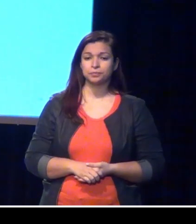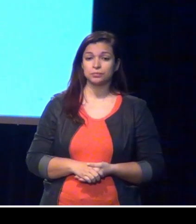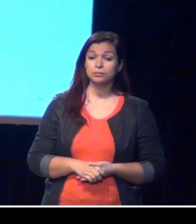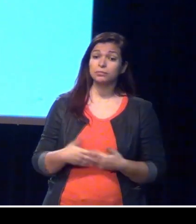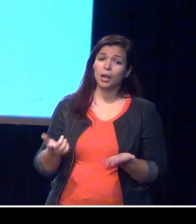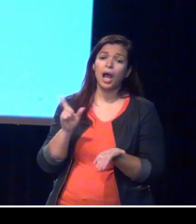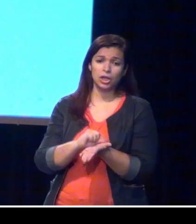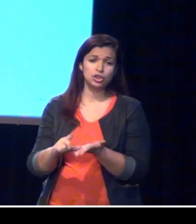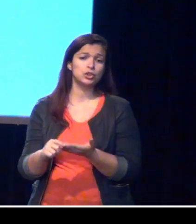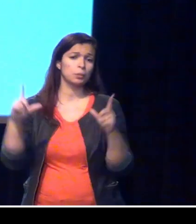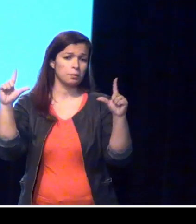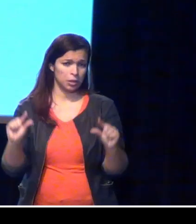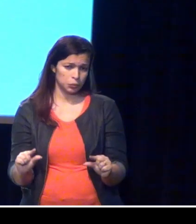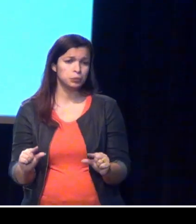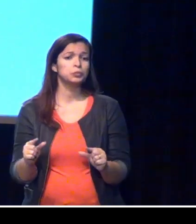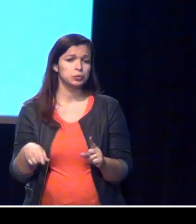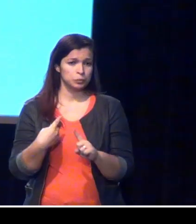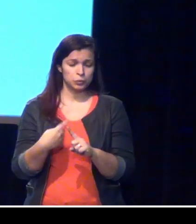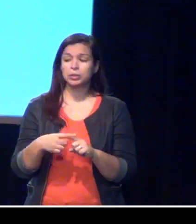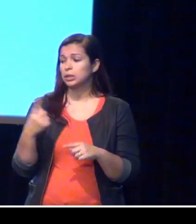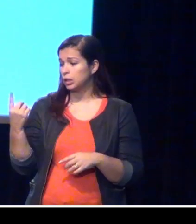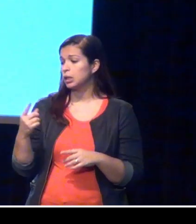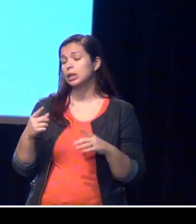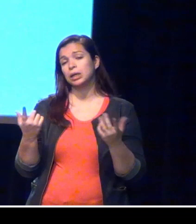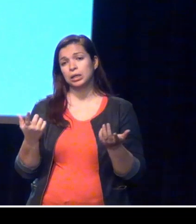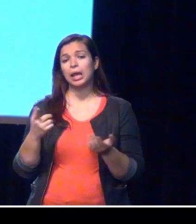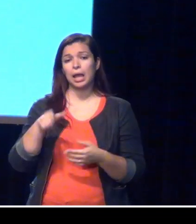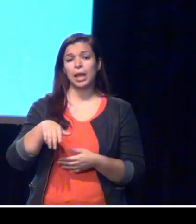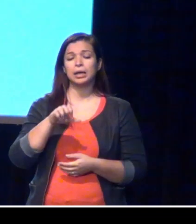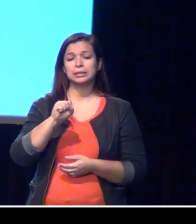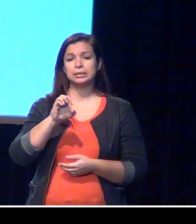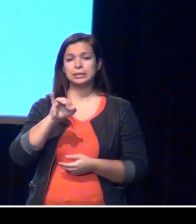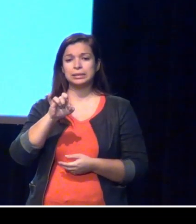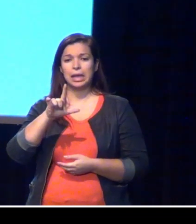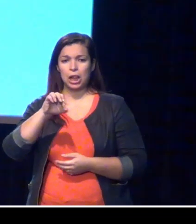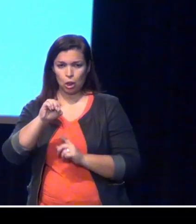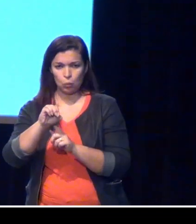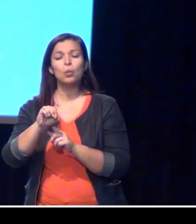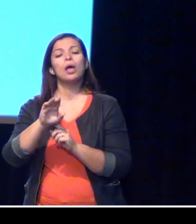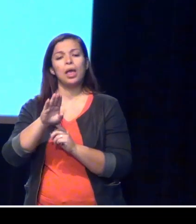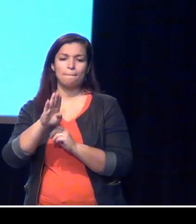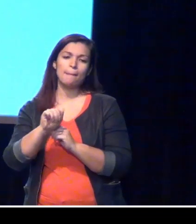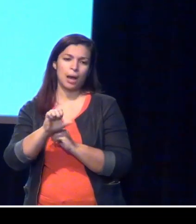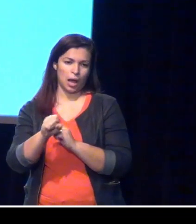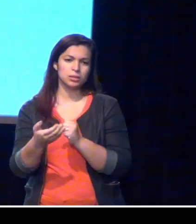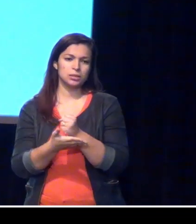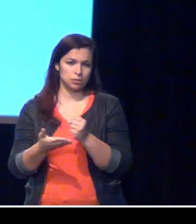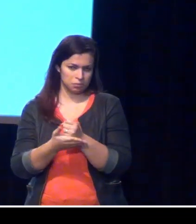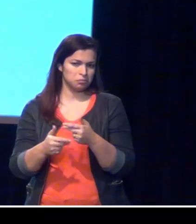um pouco menos, a gente só pesquisou a base Cielo, que é de revistas brasileiras, eu peguei só o grupo de